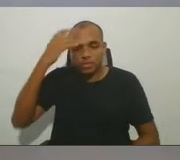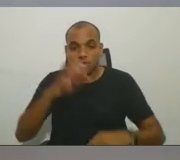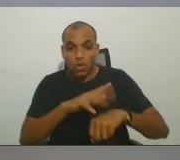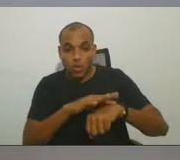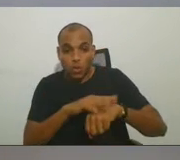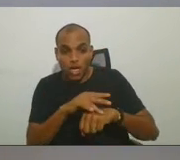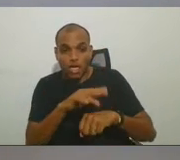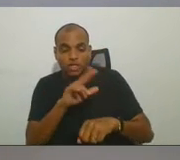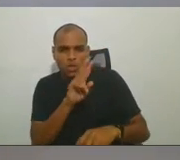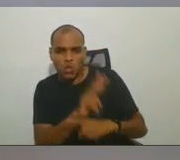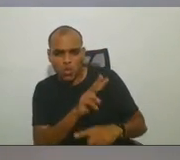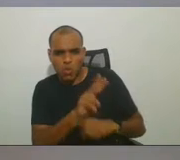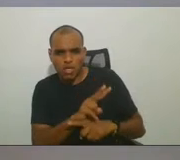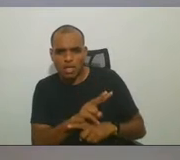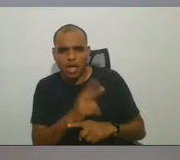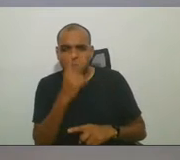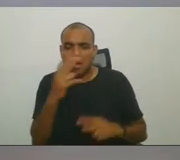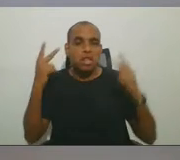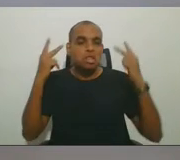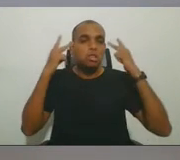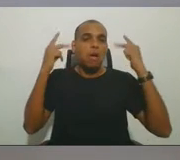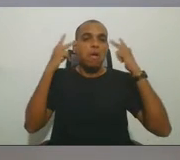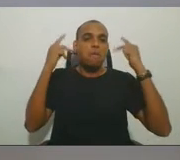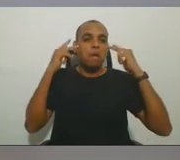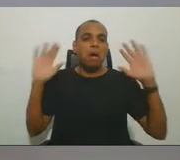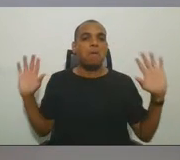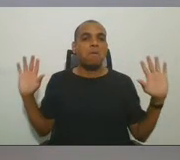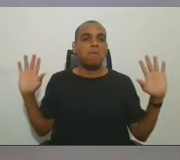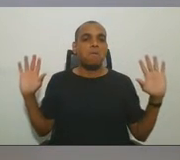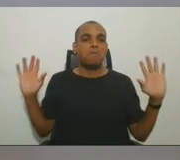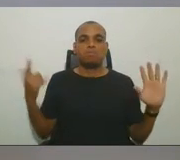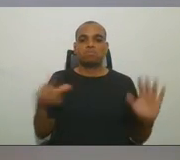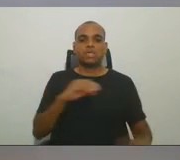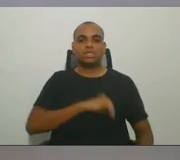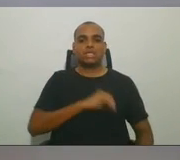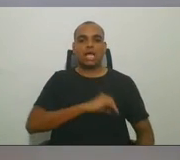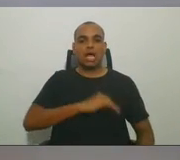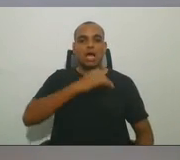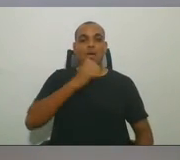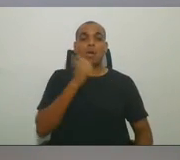que é absorvido como se fosse algo natural, né? Ou seja, todas as